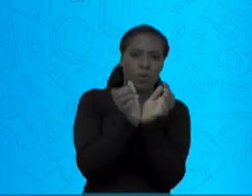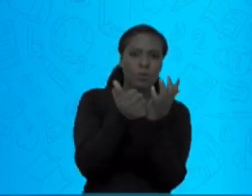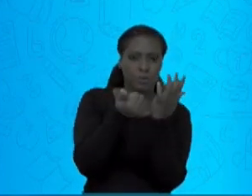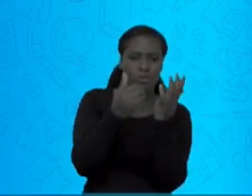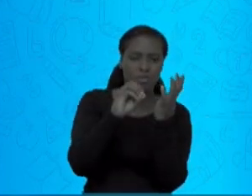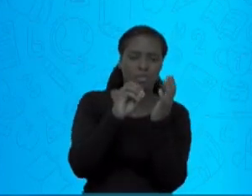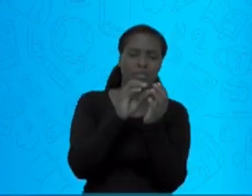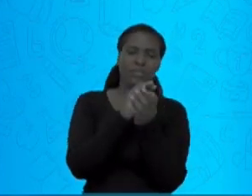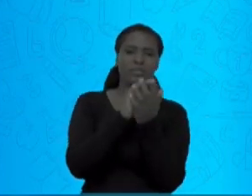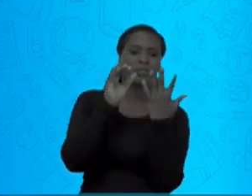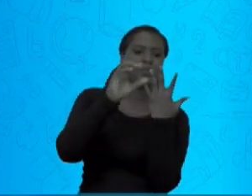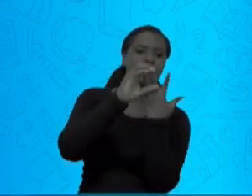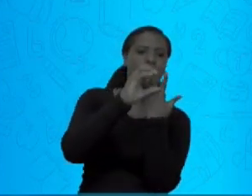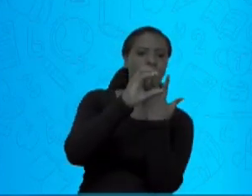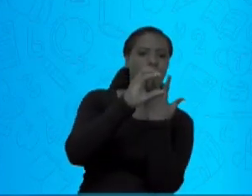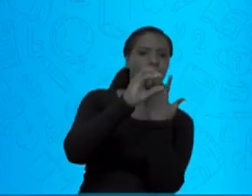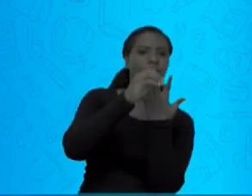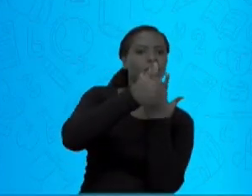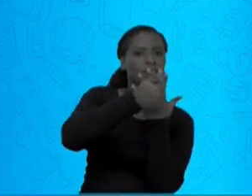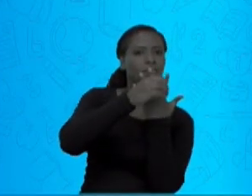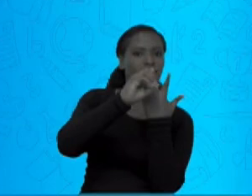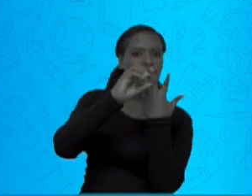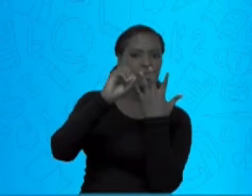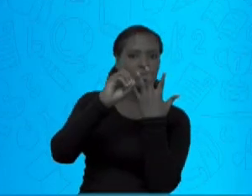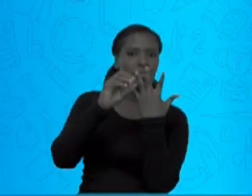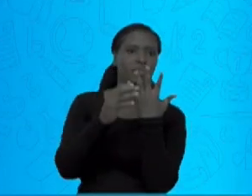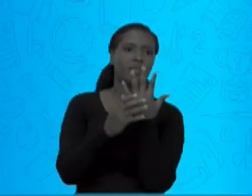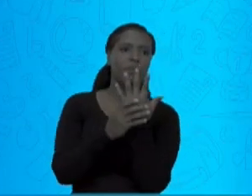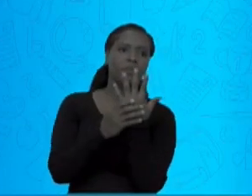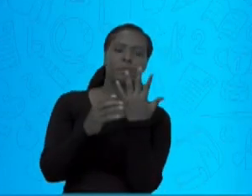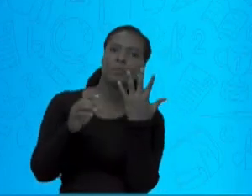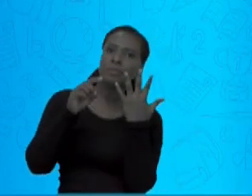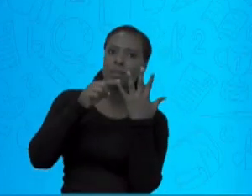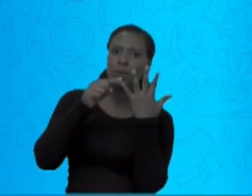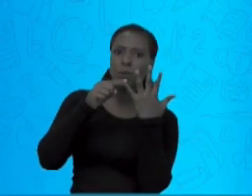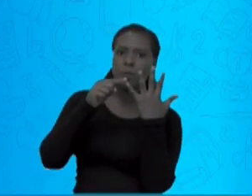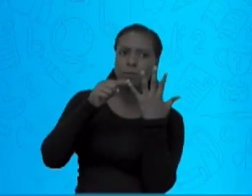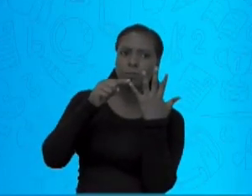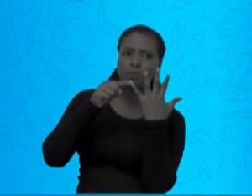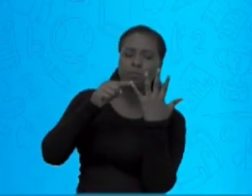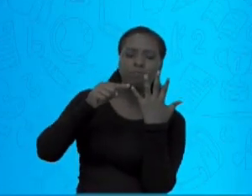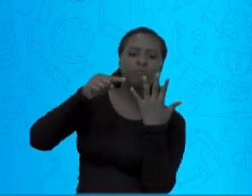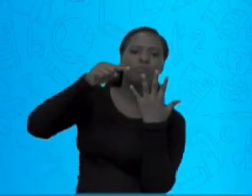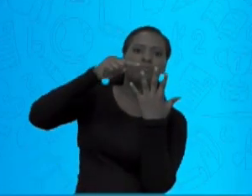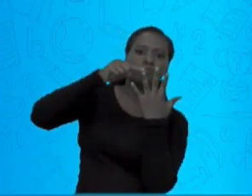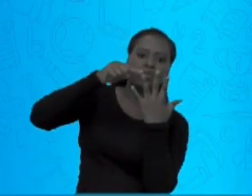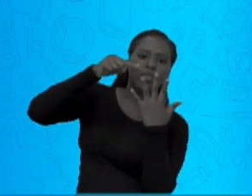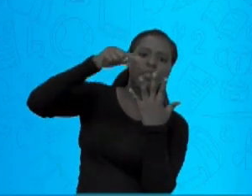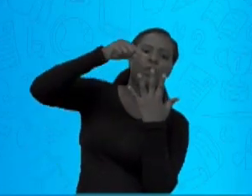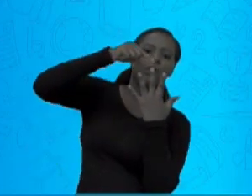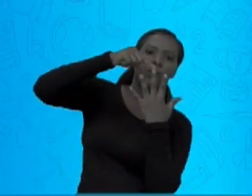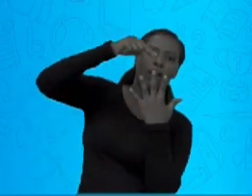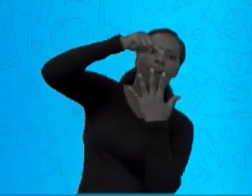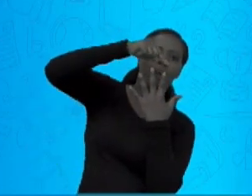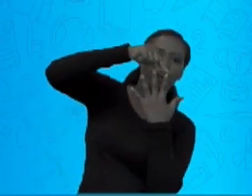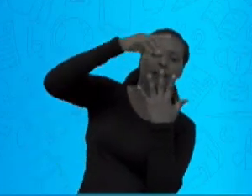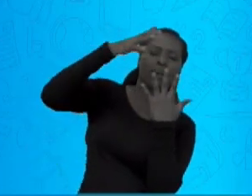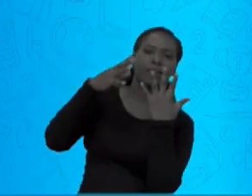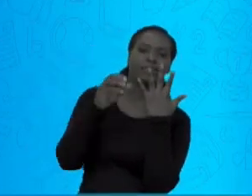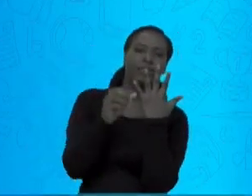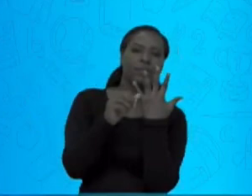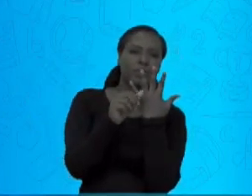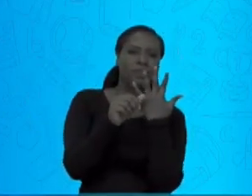nome de uma dezena, cada 10 dezenas recebe o nome de uma